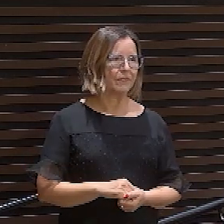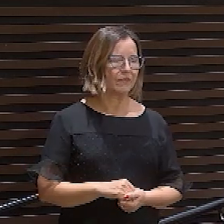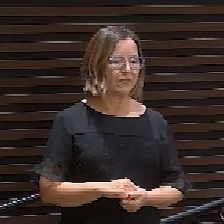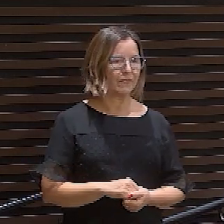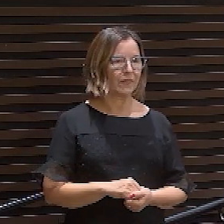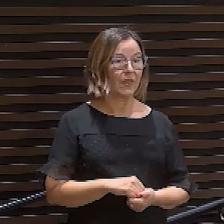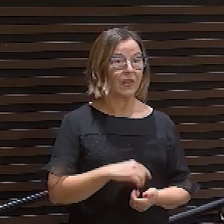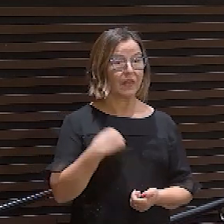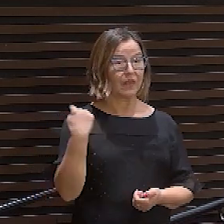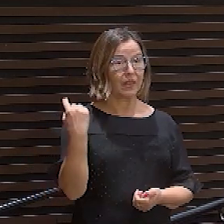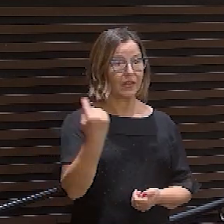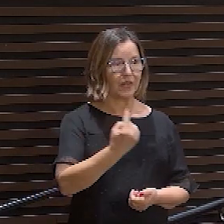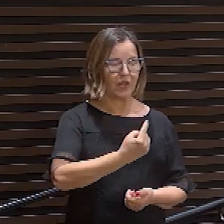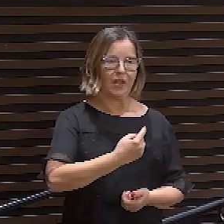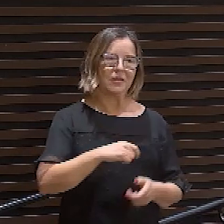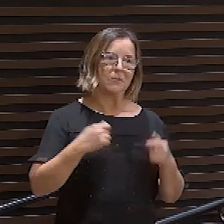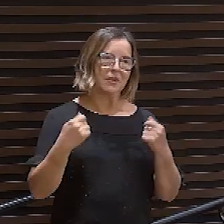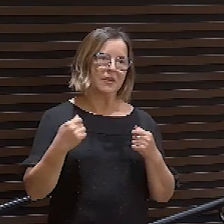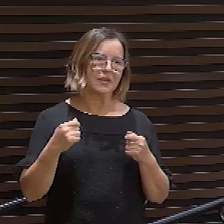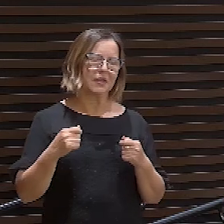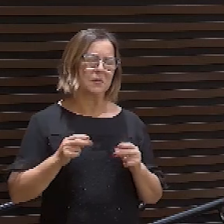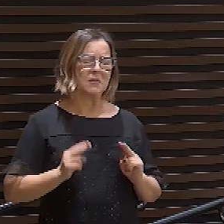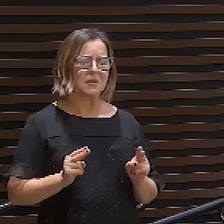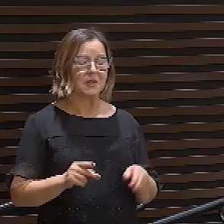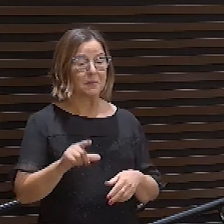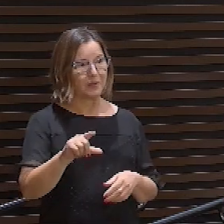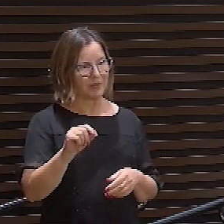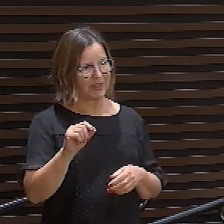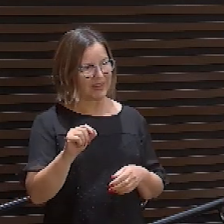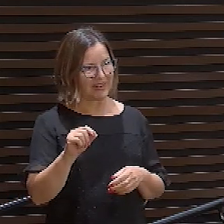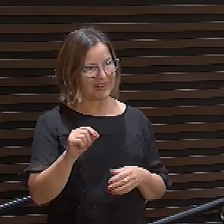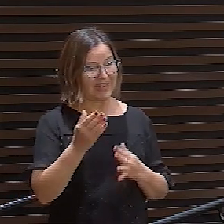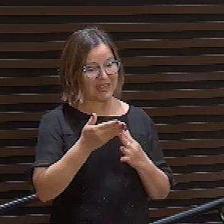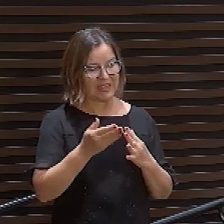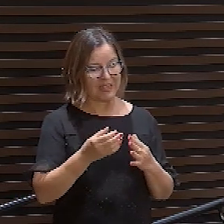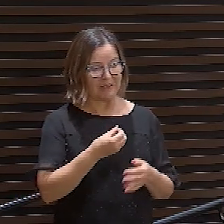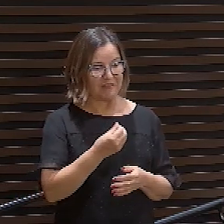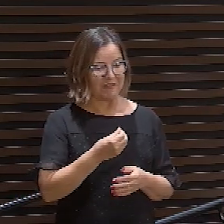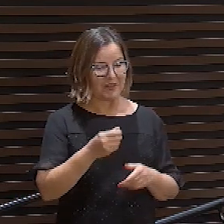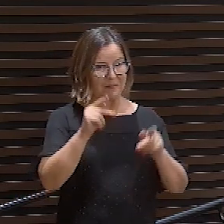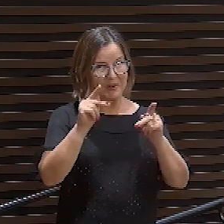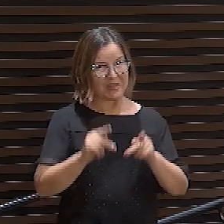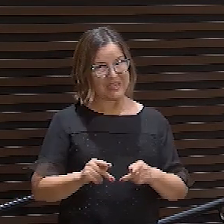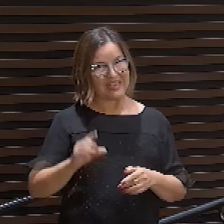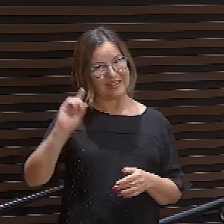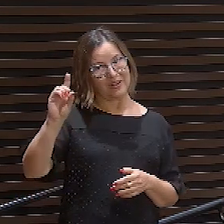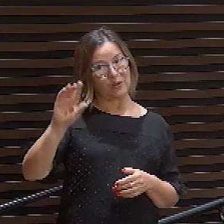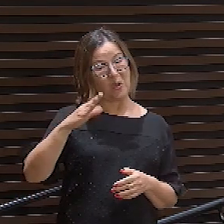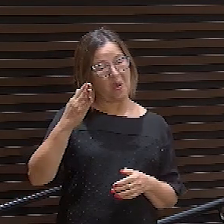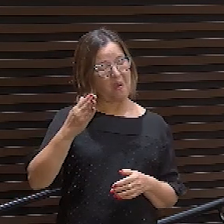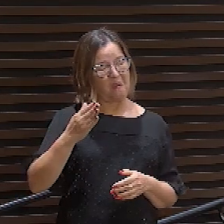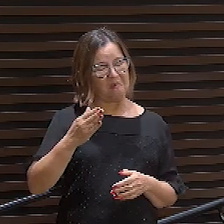Devemos, irmãos, constantemente escolher entre viver na presença de Deus ou seguir os caminhos do mundo.